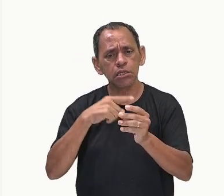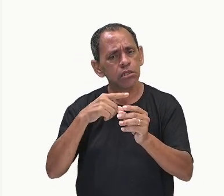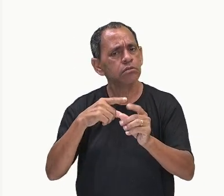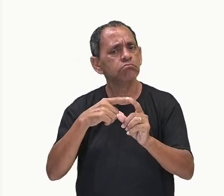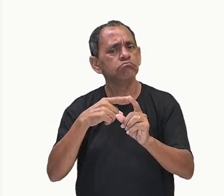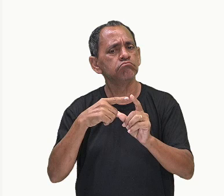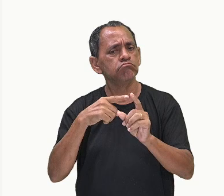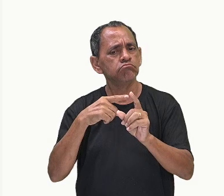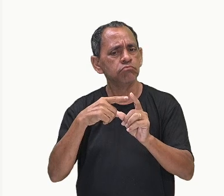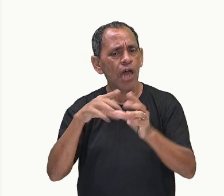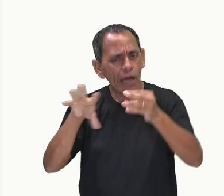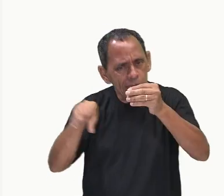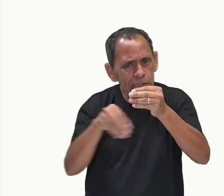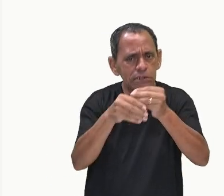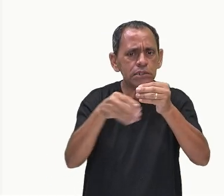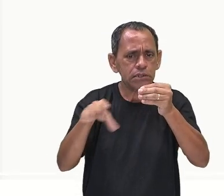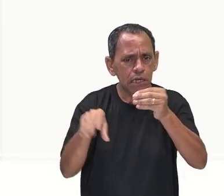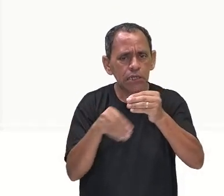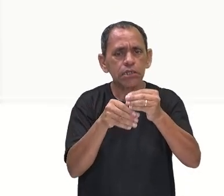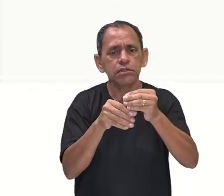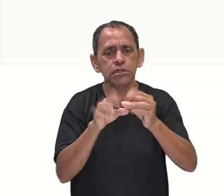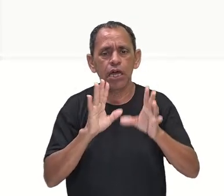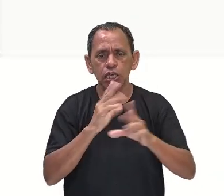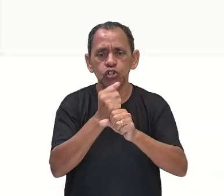a gente terminar então essa conta.